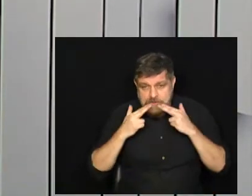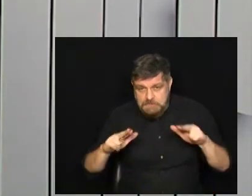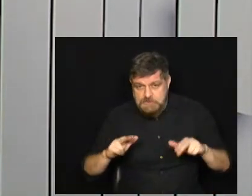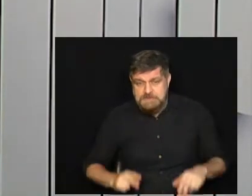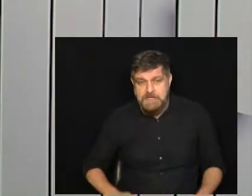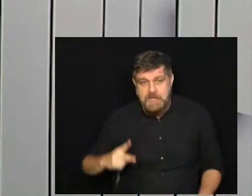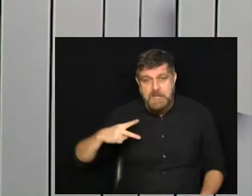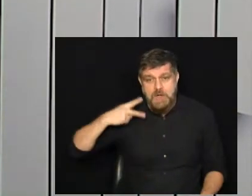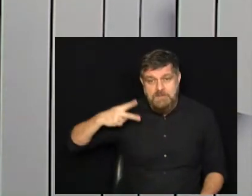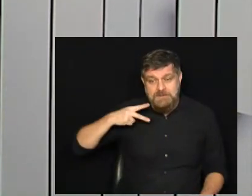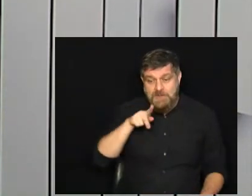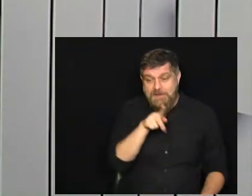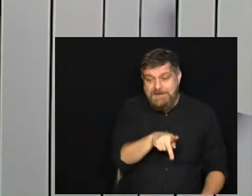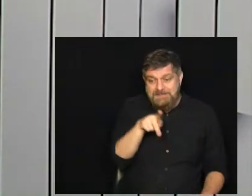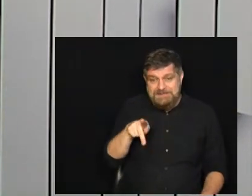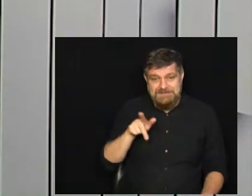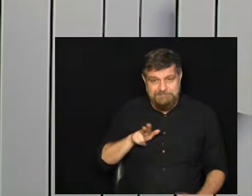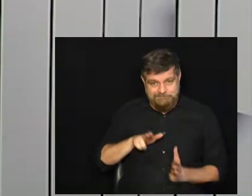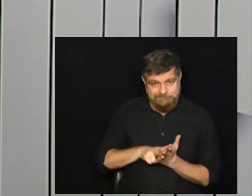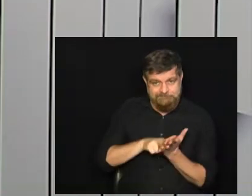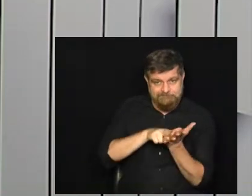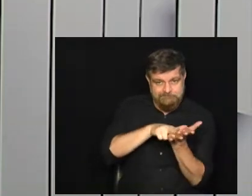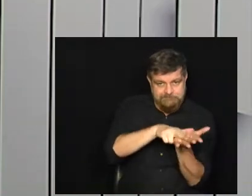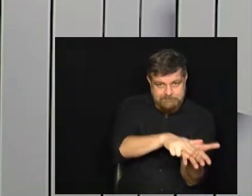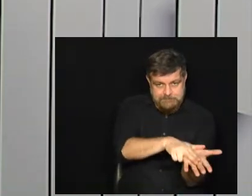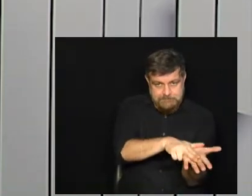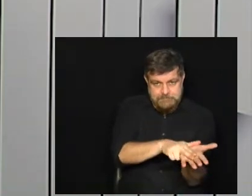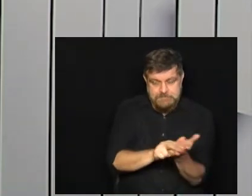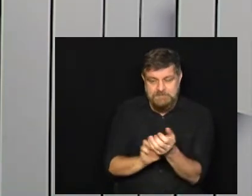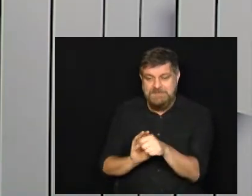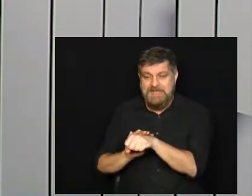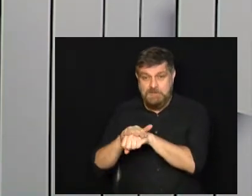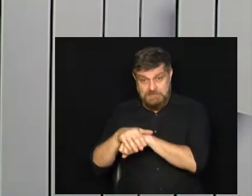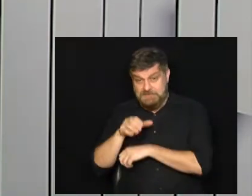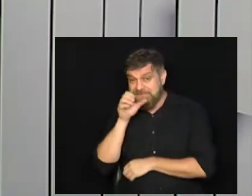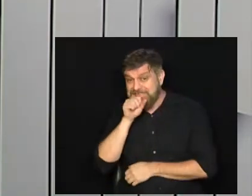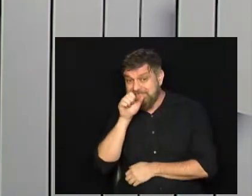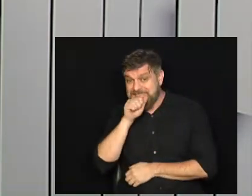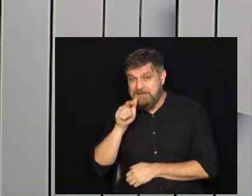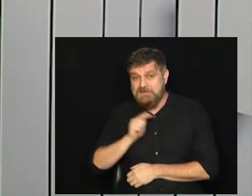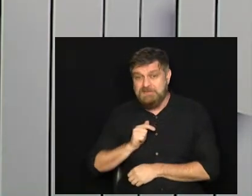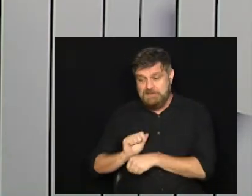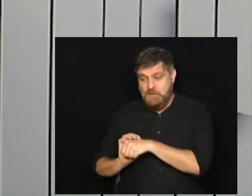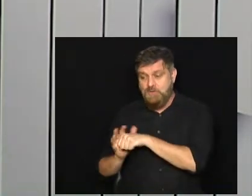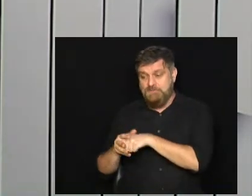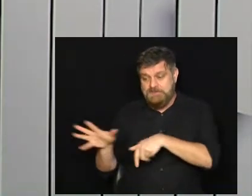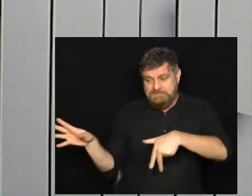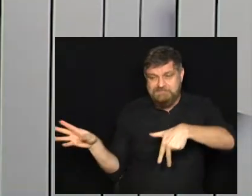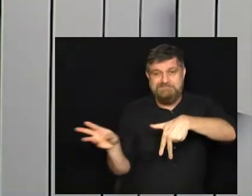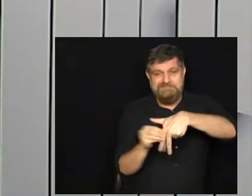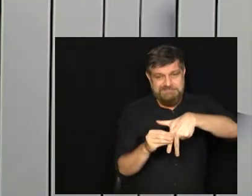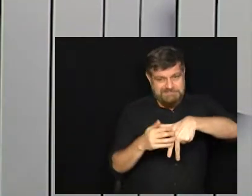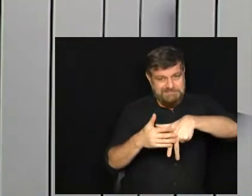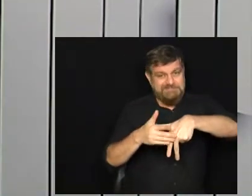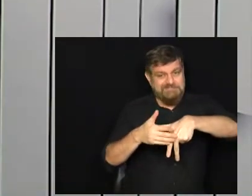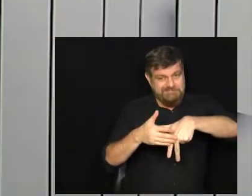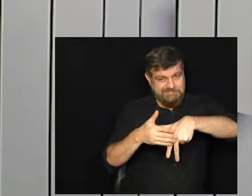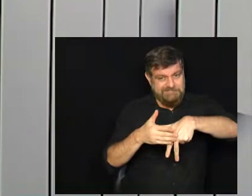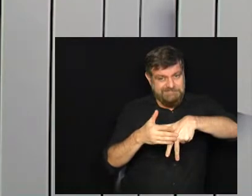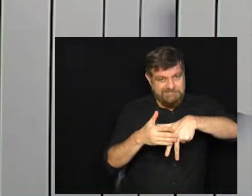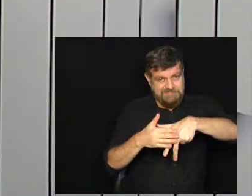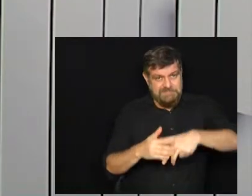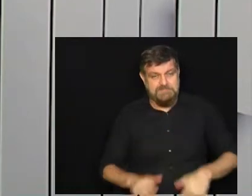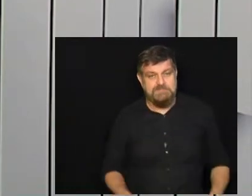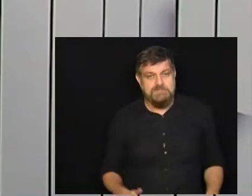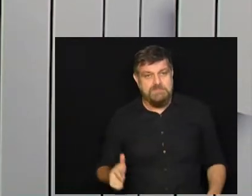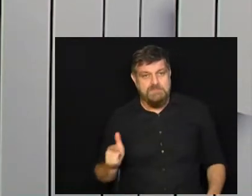vereador professor Alberto foi internado na noite do último sábado em decorrência da Covid-19. O gabinete